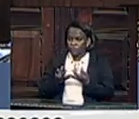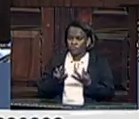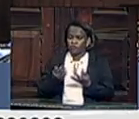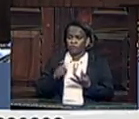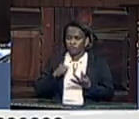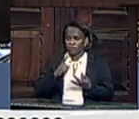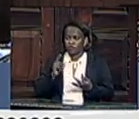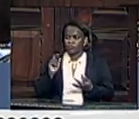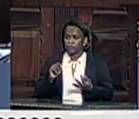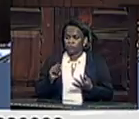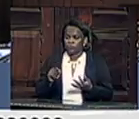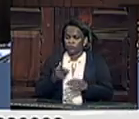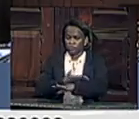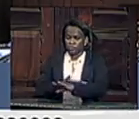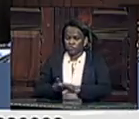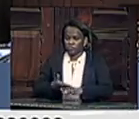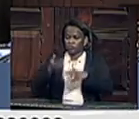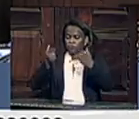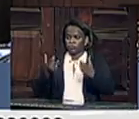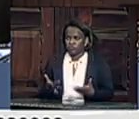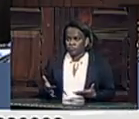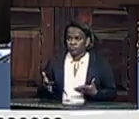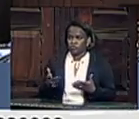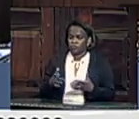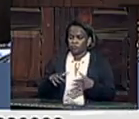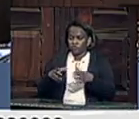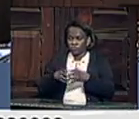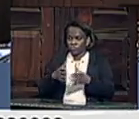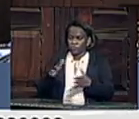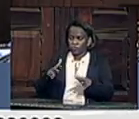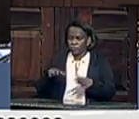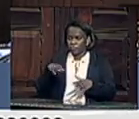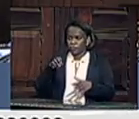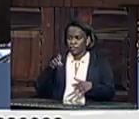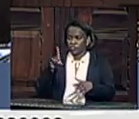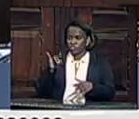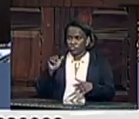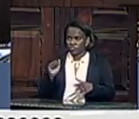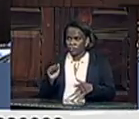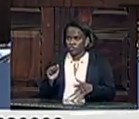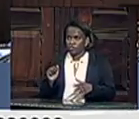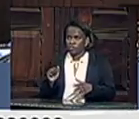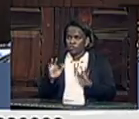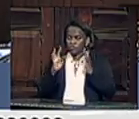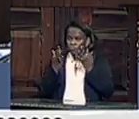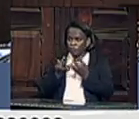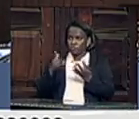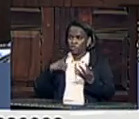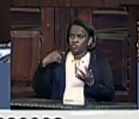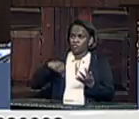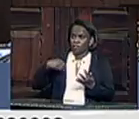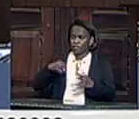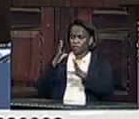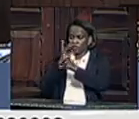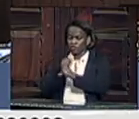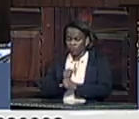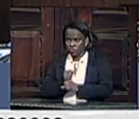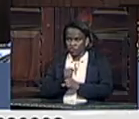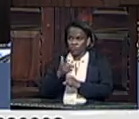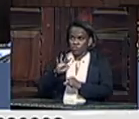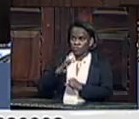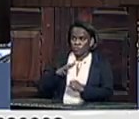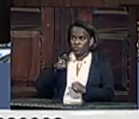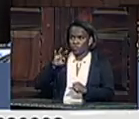naquilo que a gente está acostumado a definir como classe média. Famílias que têm um orçamento que giram